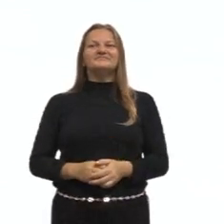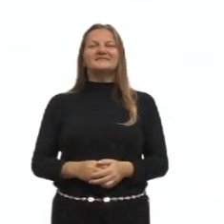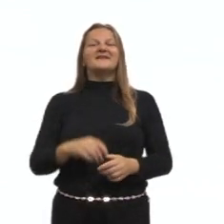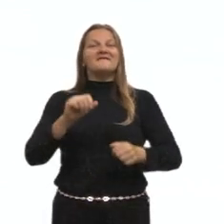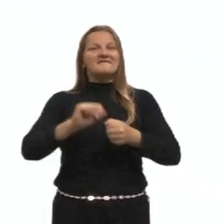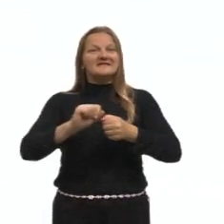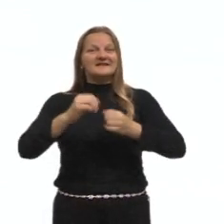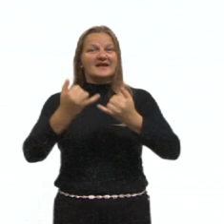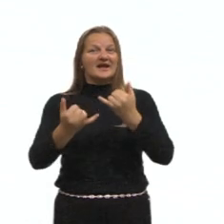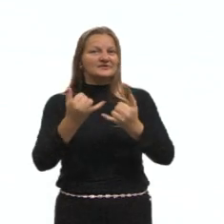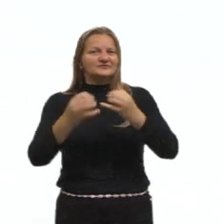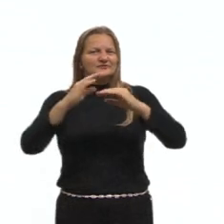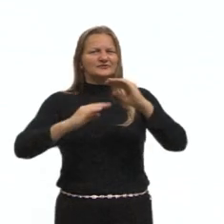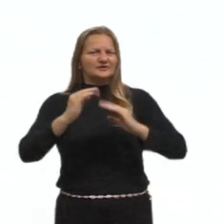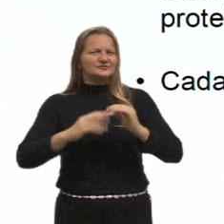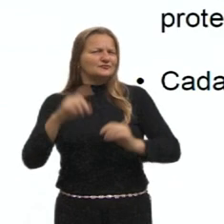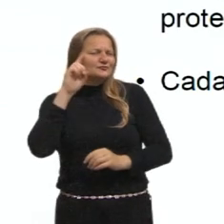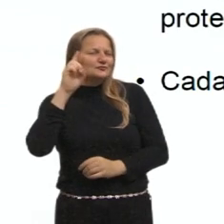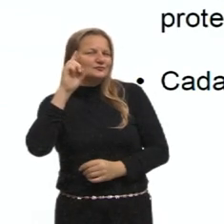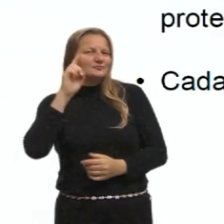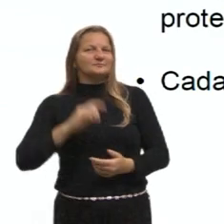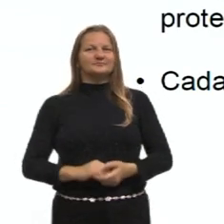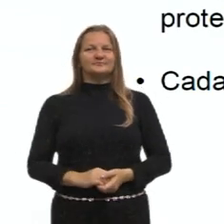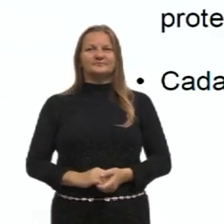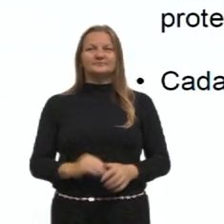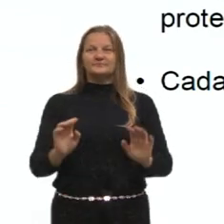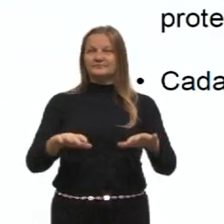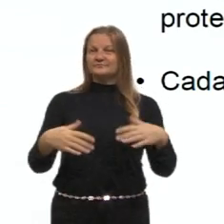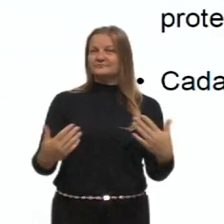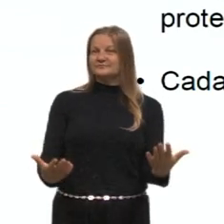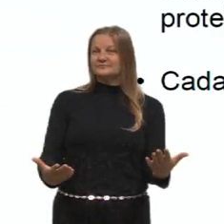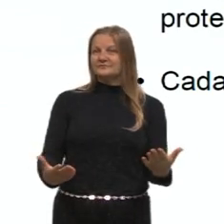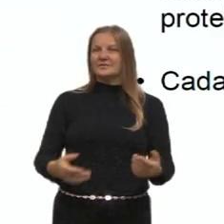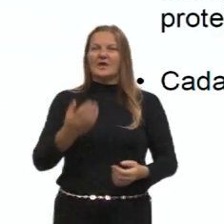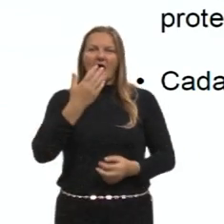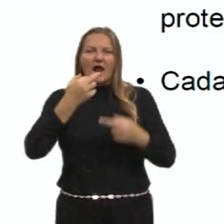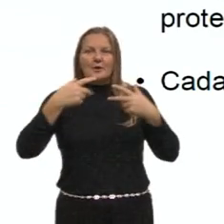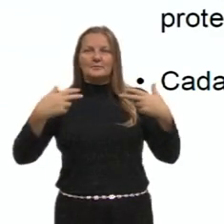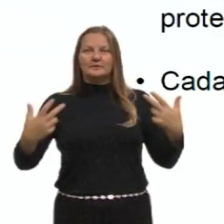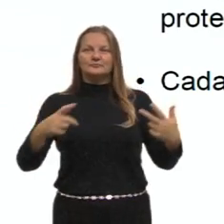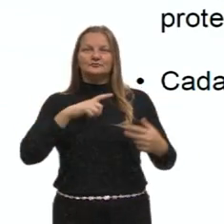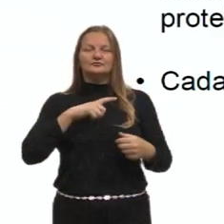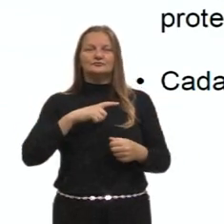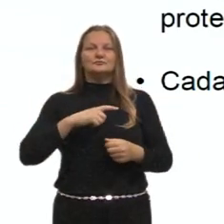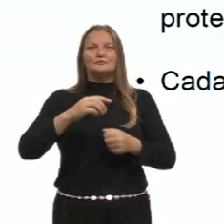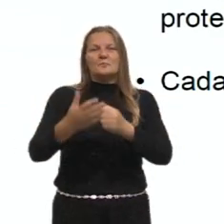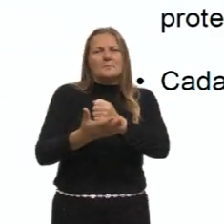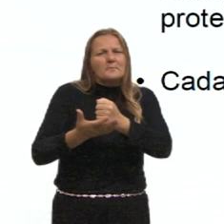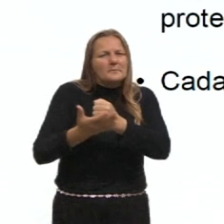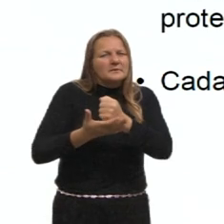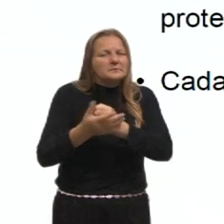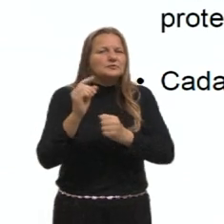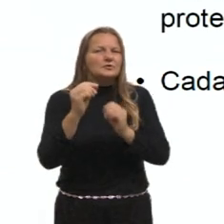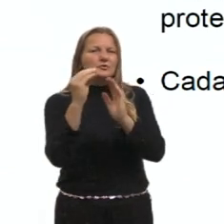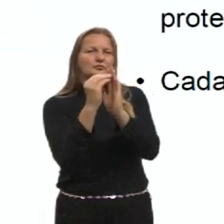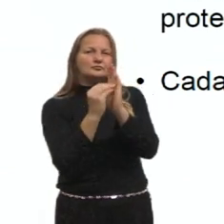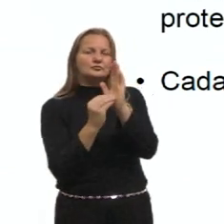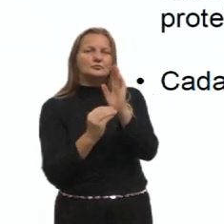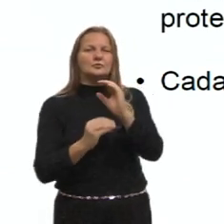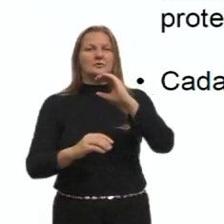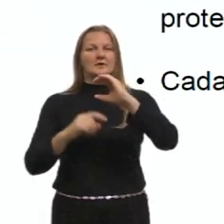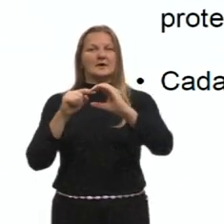atividades do dia a dia Então os alimentos eles são constituídos basicamente de